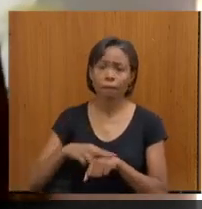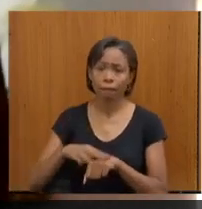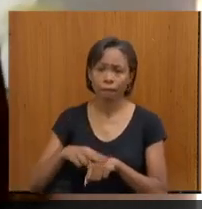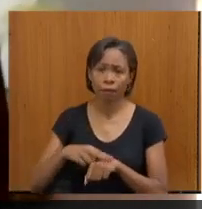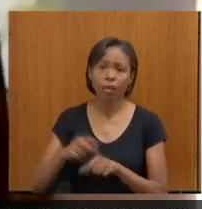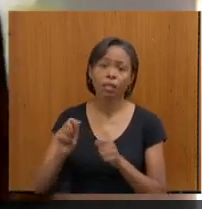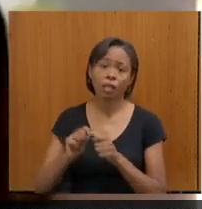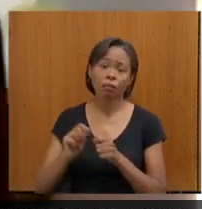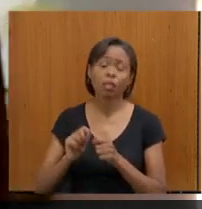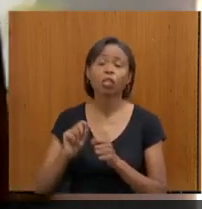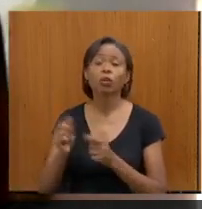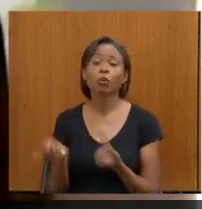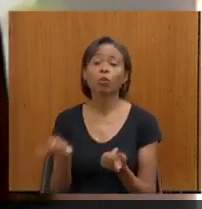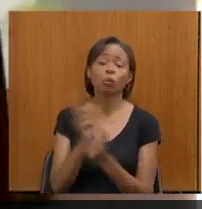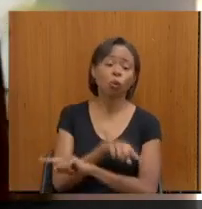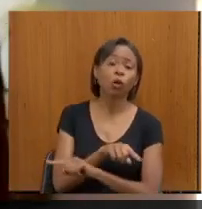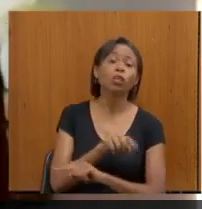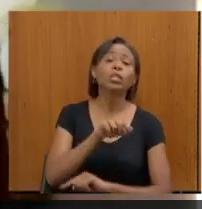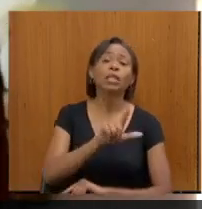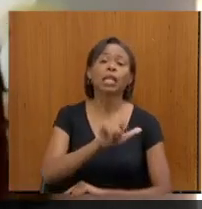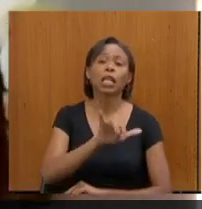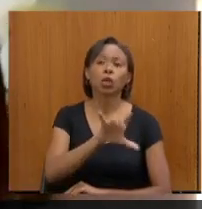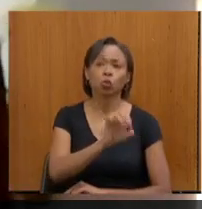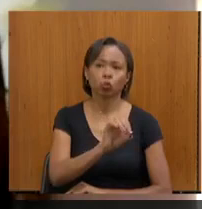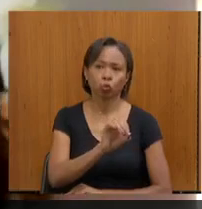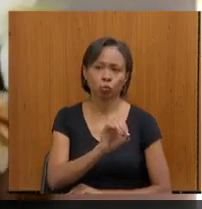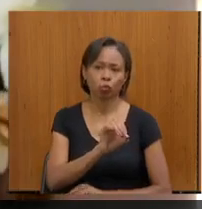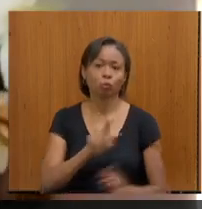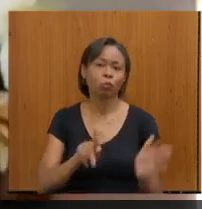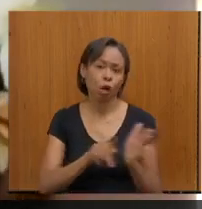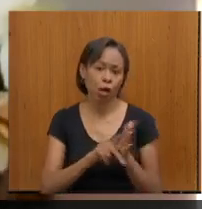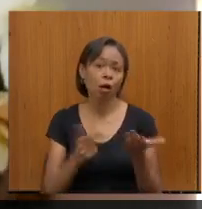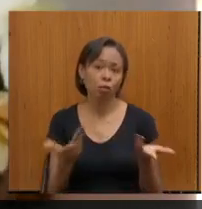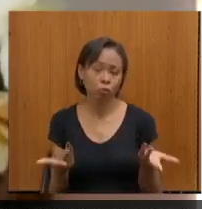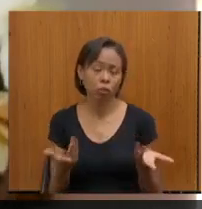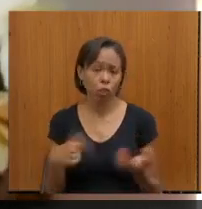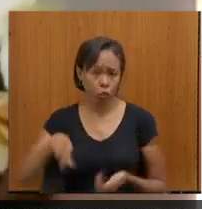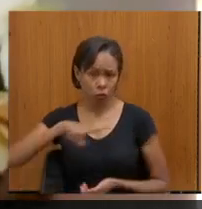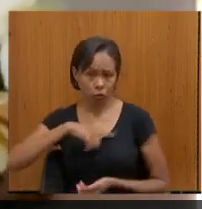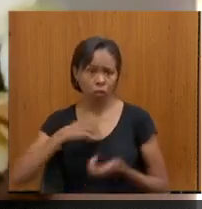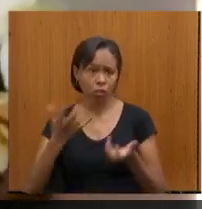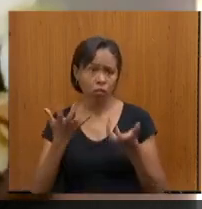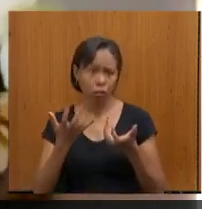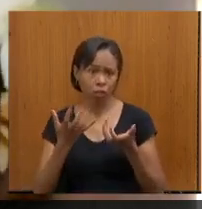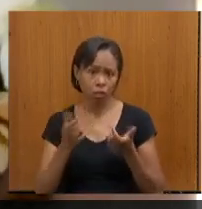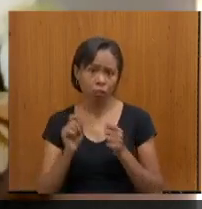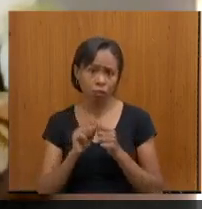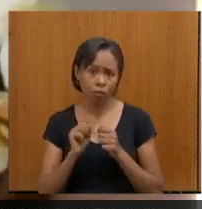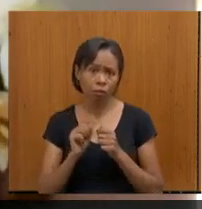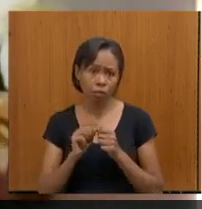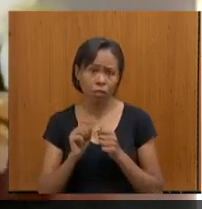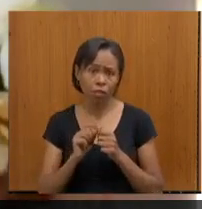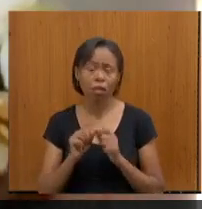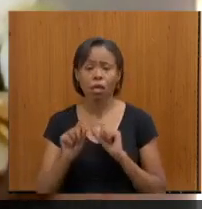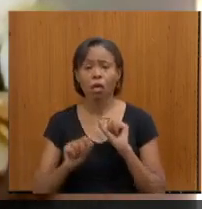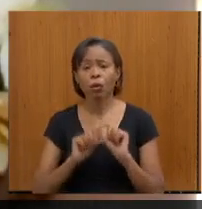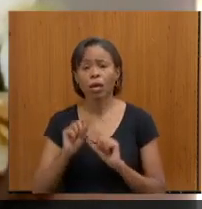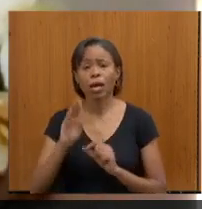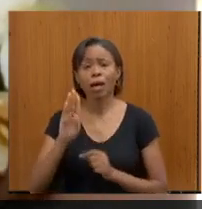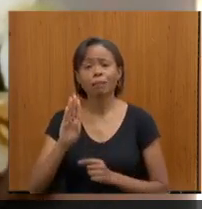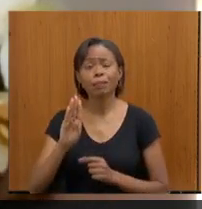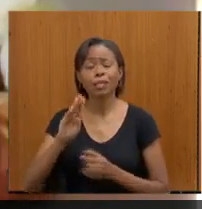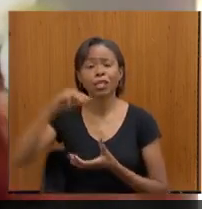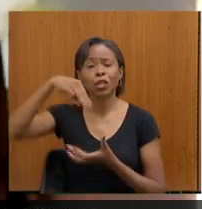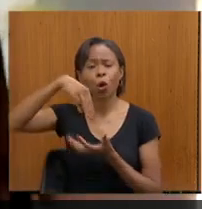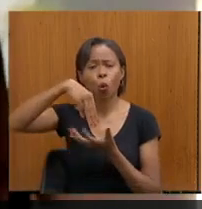ele o Tom o que nós tivemos produzir é a biomassa